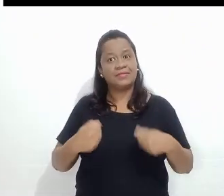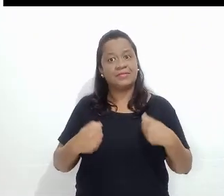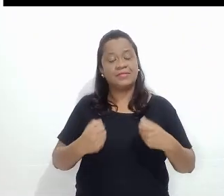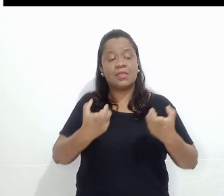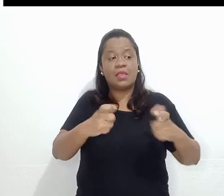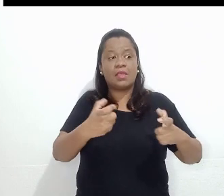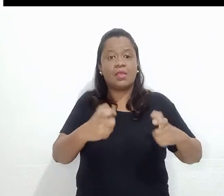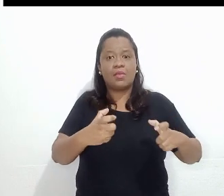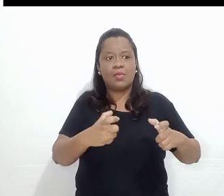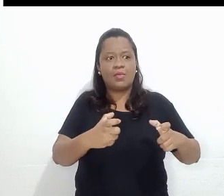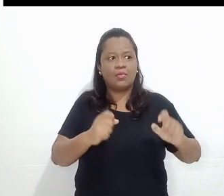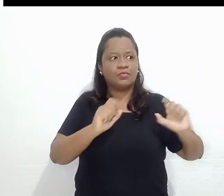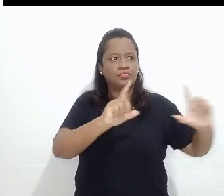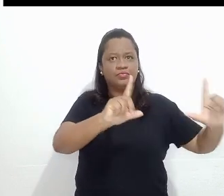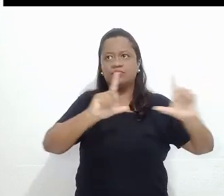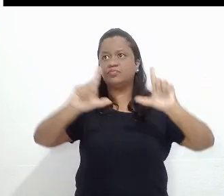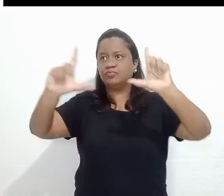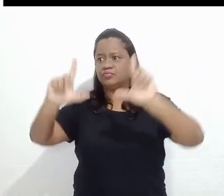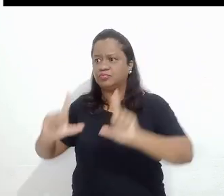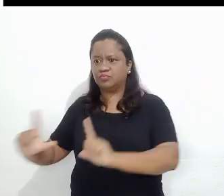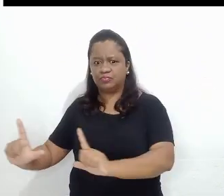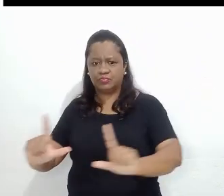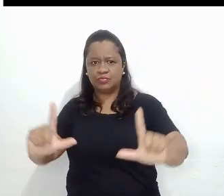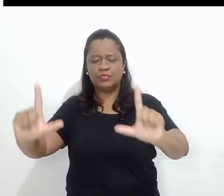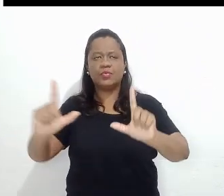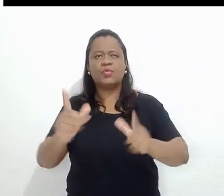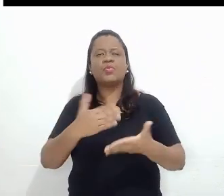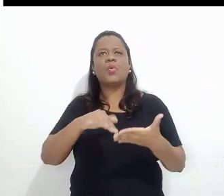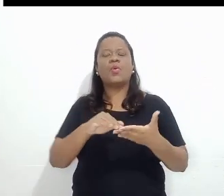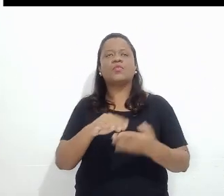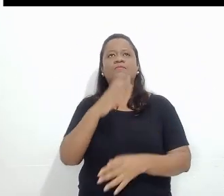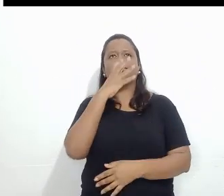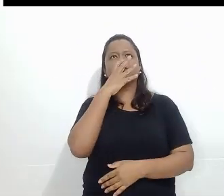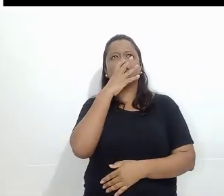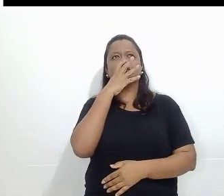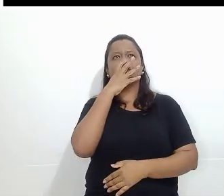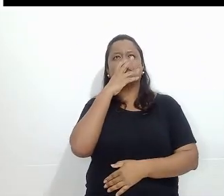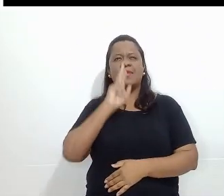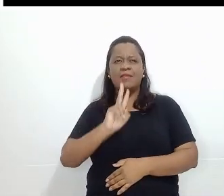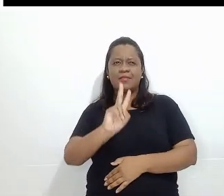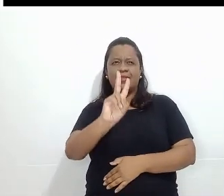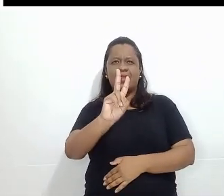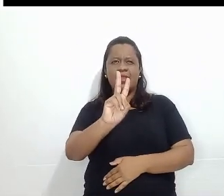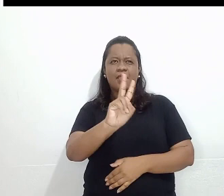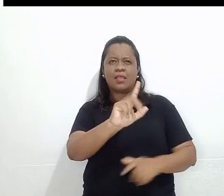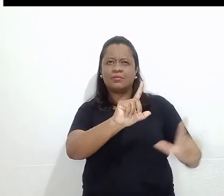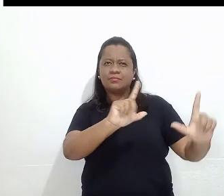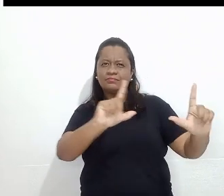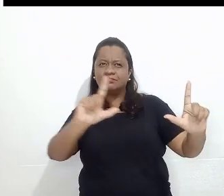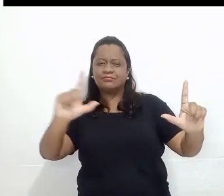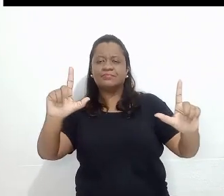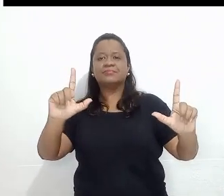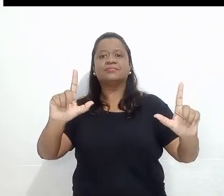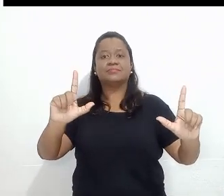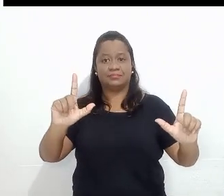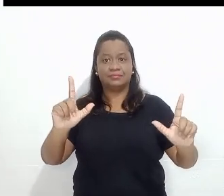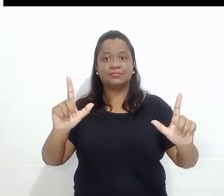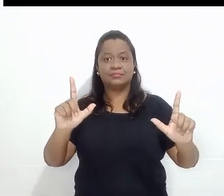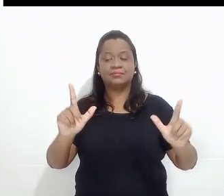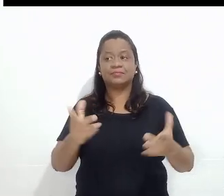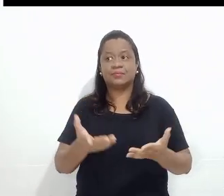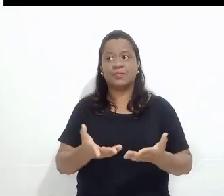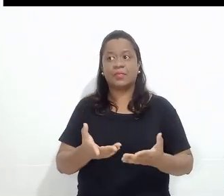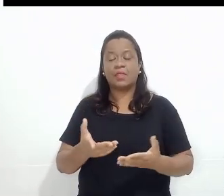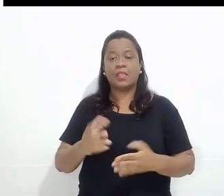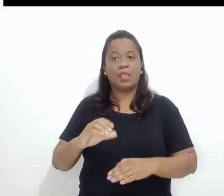esses monitores para que fiquem todos numa posição confortável de enxergar a cena e enxergar o vídeo assist. Tá? O